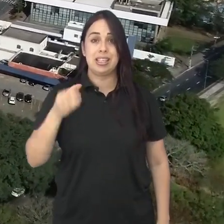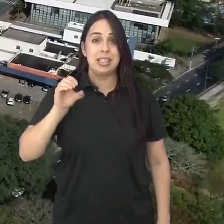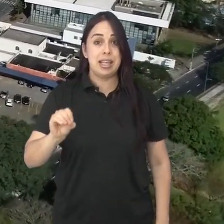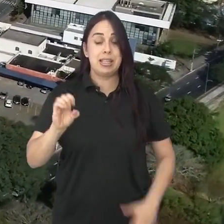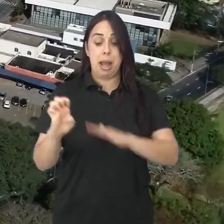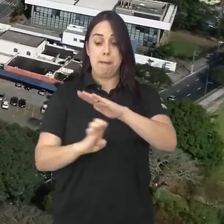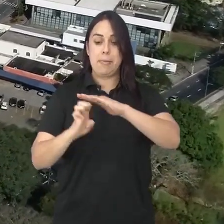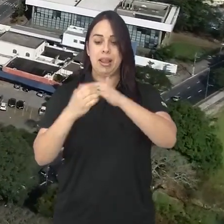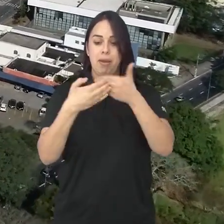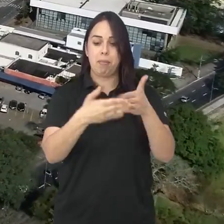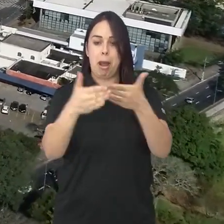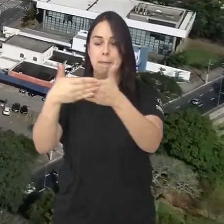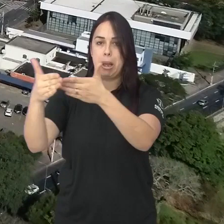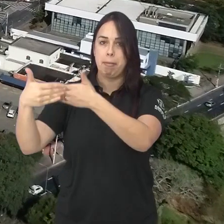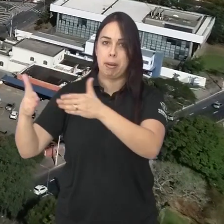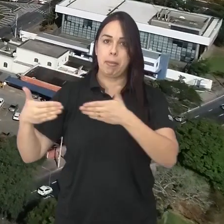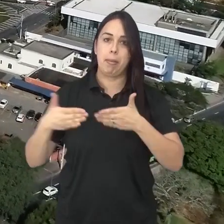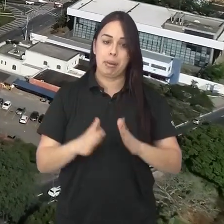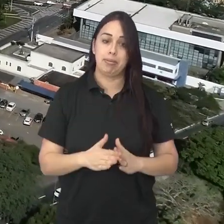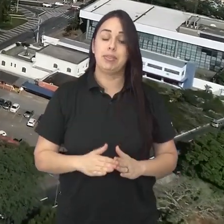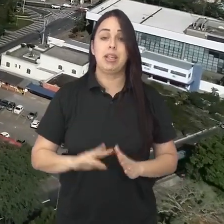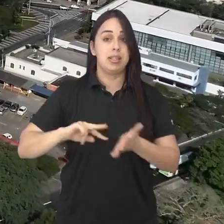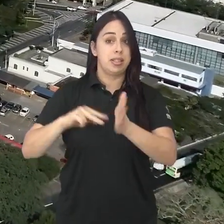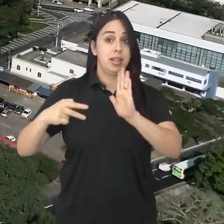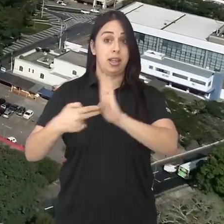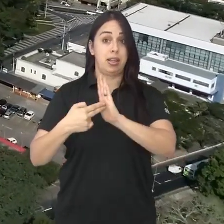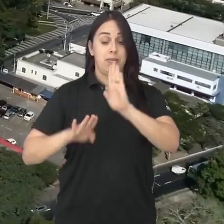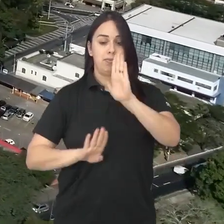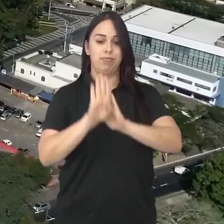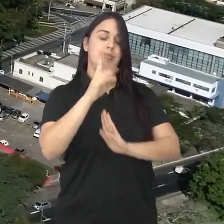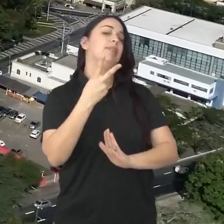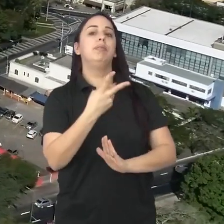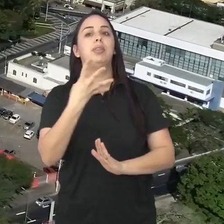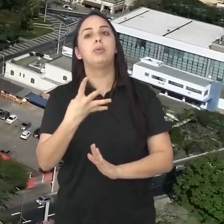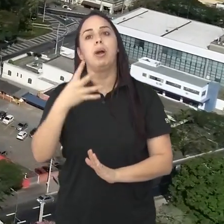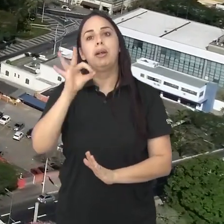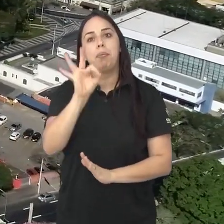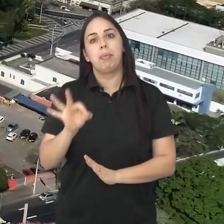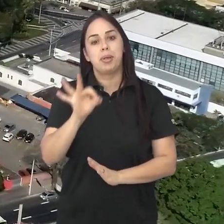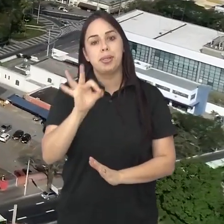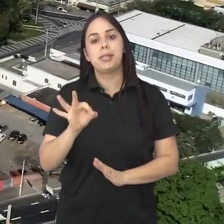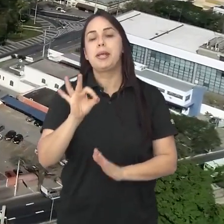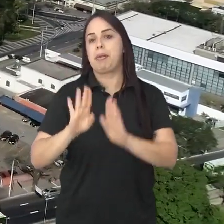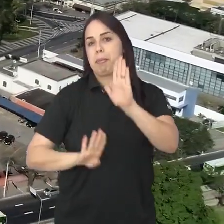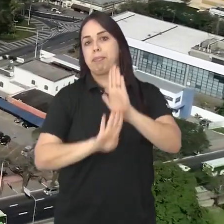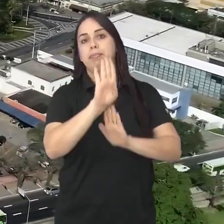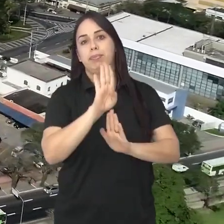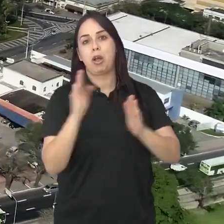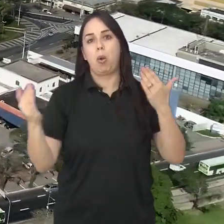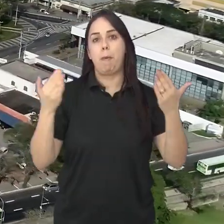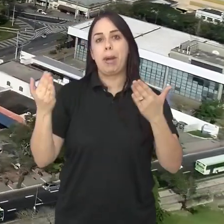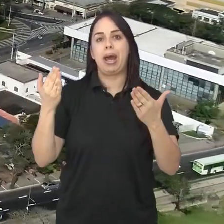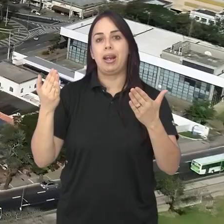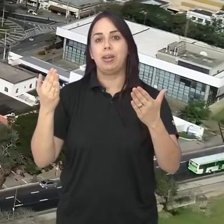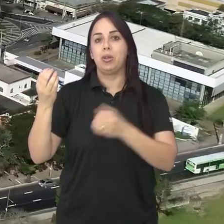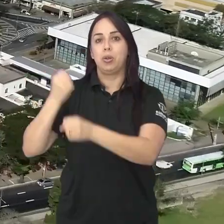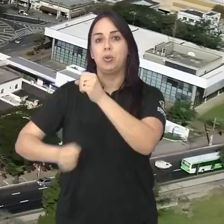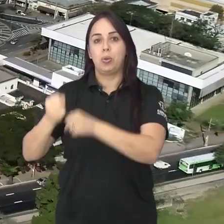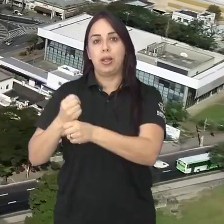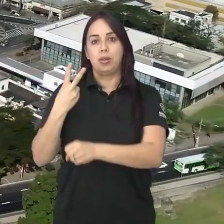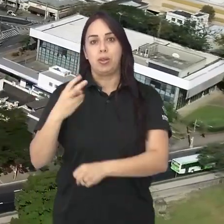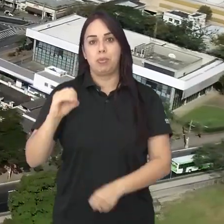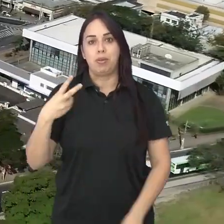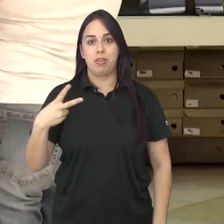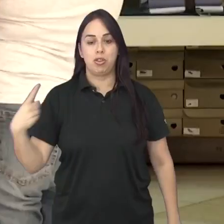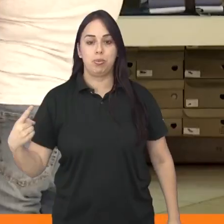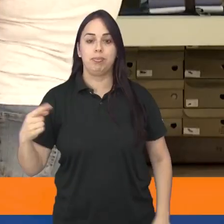15.760 empresas foram abertas na cidade, o que representa um aumento de 24% em relação a